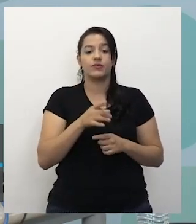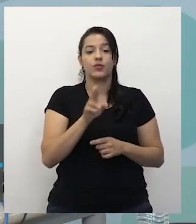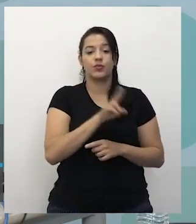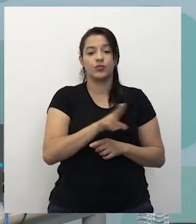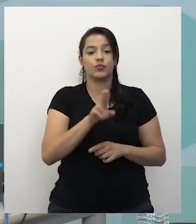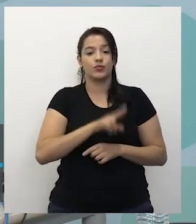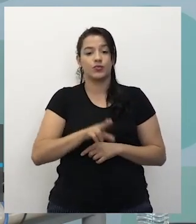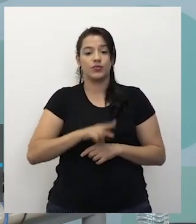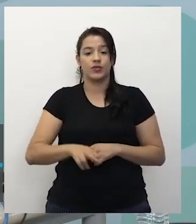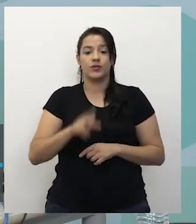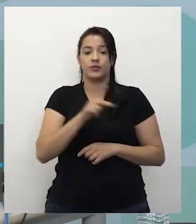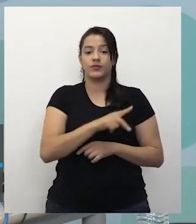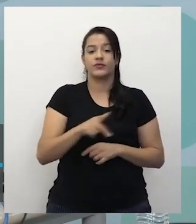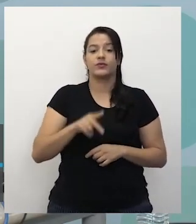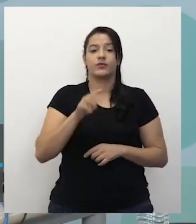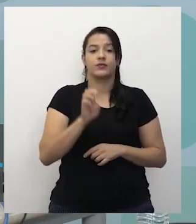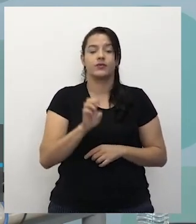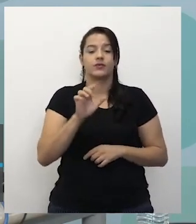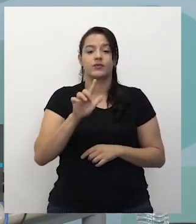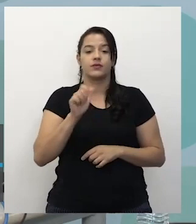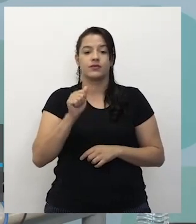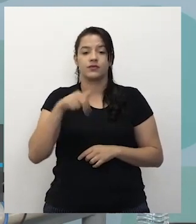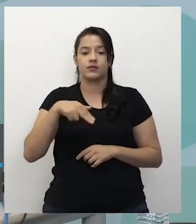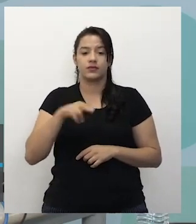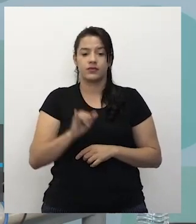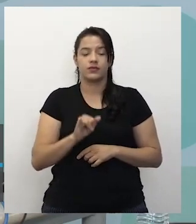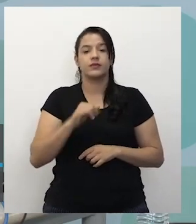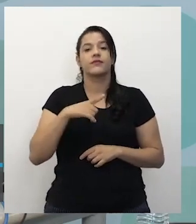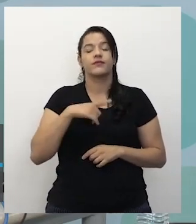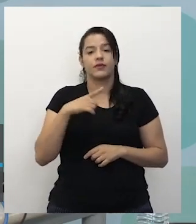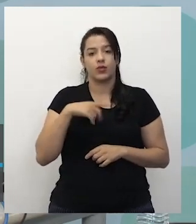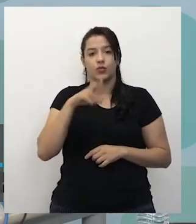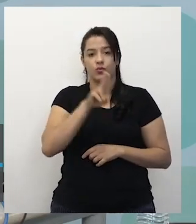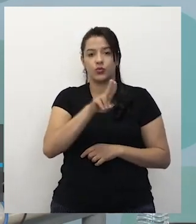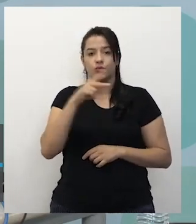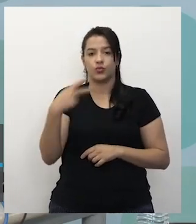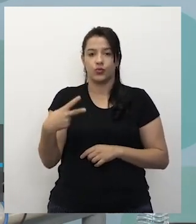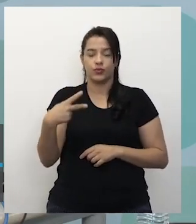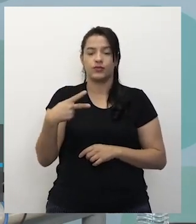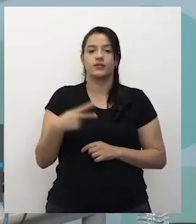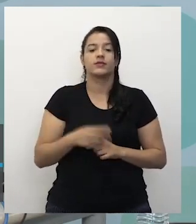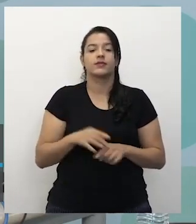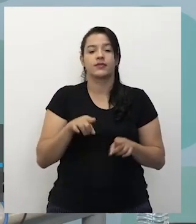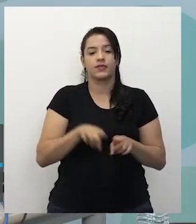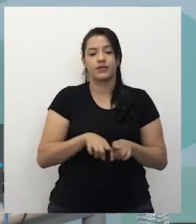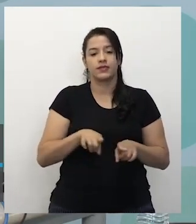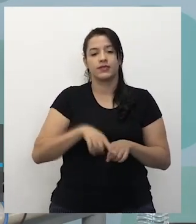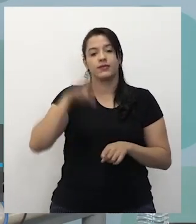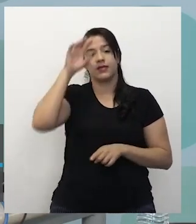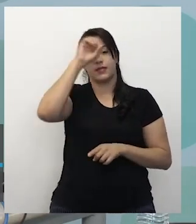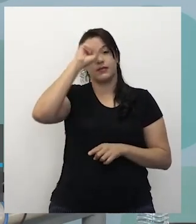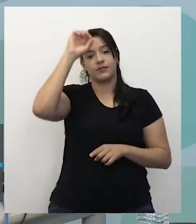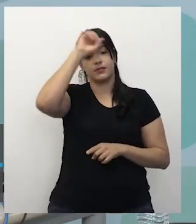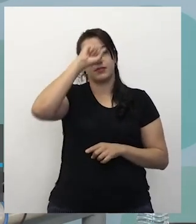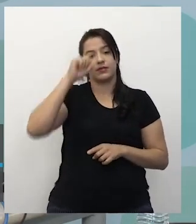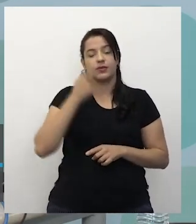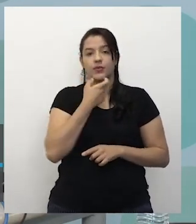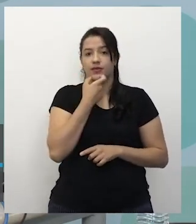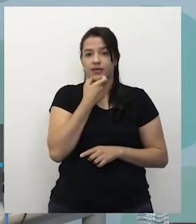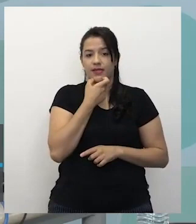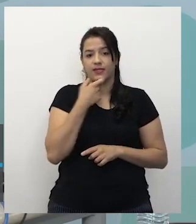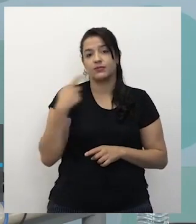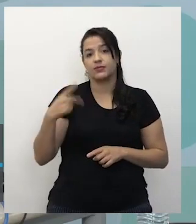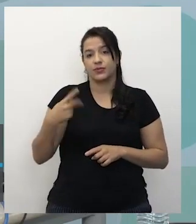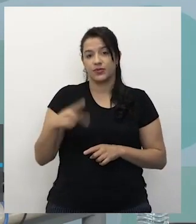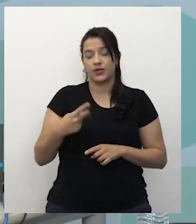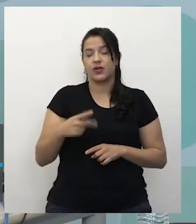aqui a Proelane que falou U2, I learned English because of them. Ela aprendeu inglês por causa da banda. Isso é muito legal, né? Se você